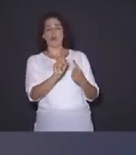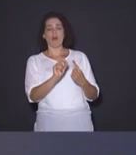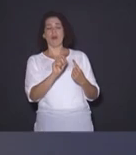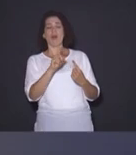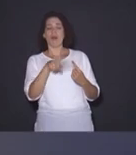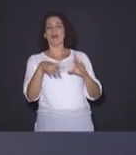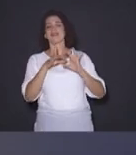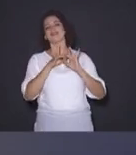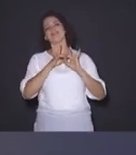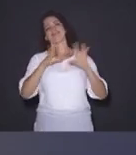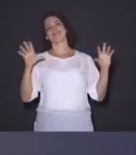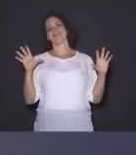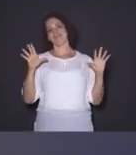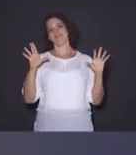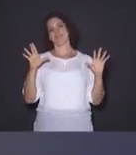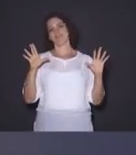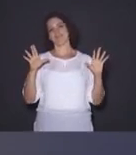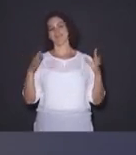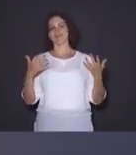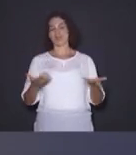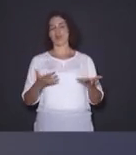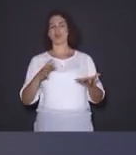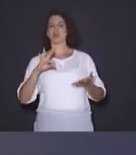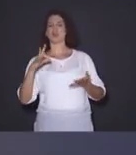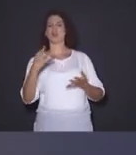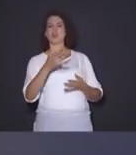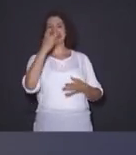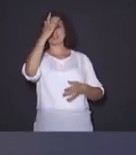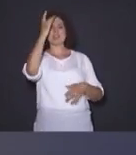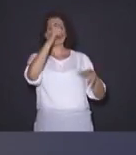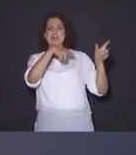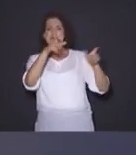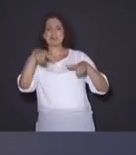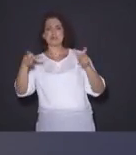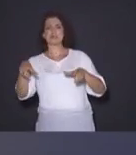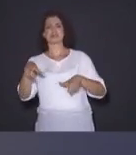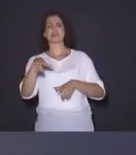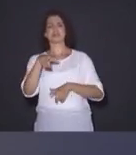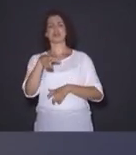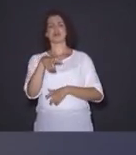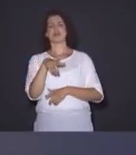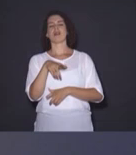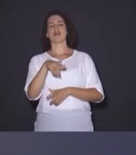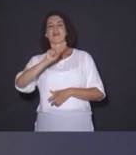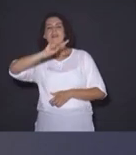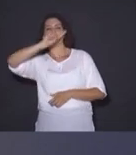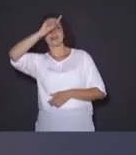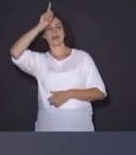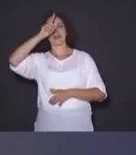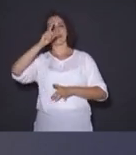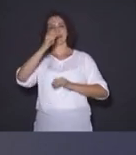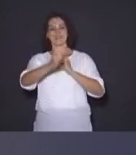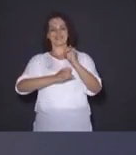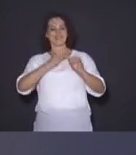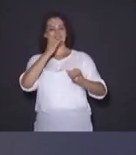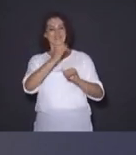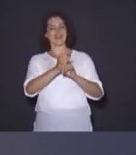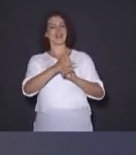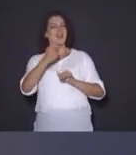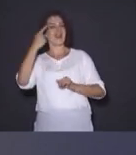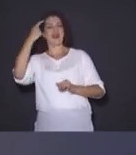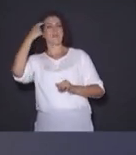de liberdade todos esses caras o tim berners lee um deles que criaram a internet quando criaram